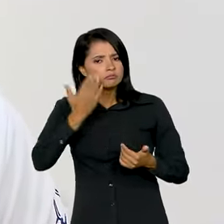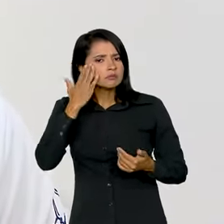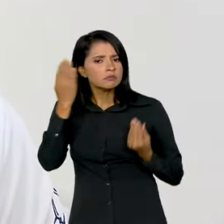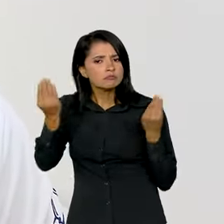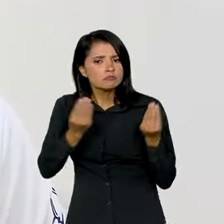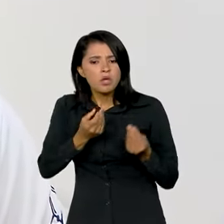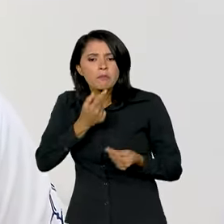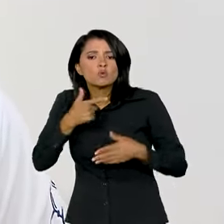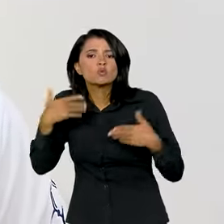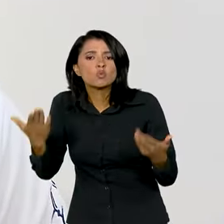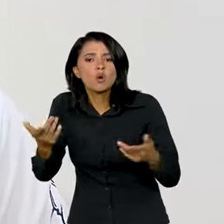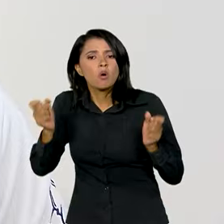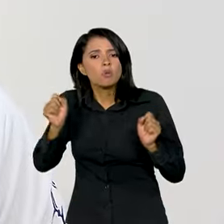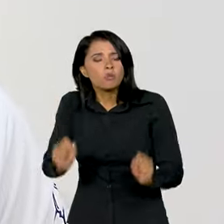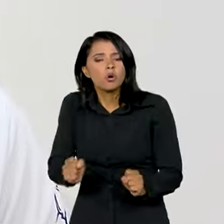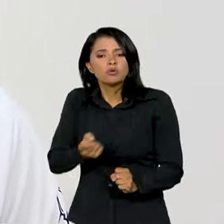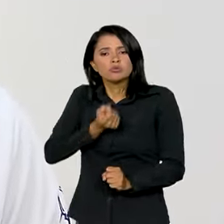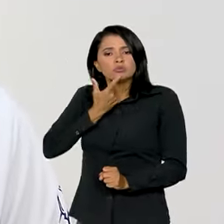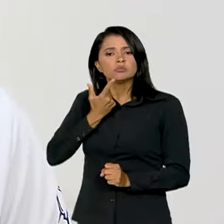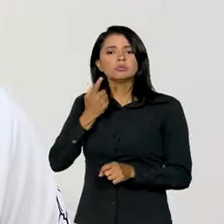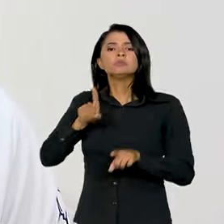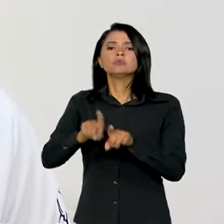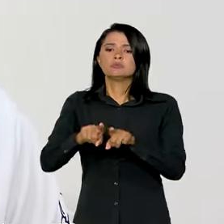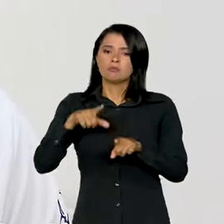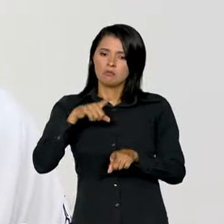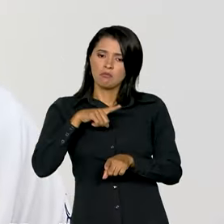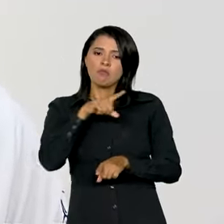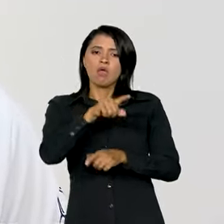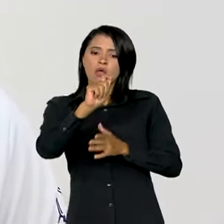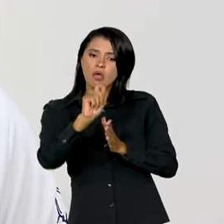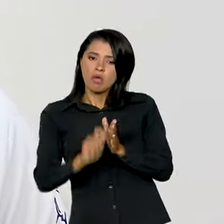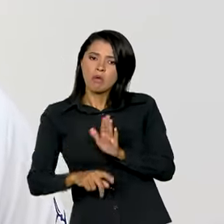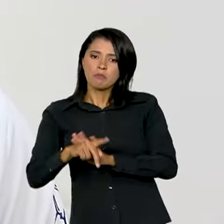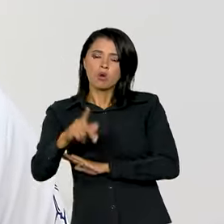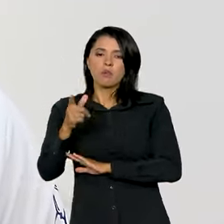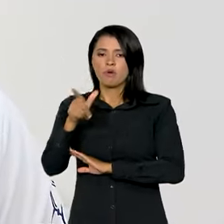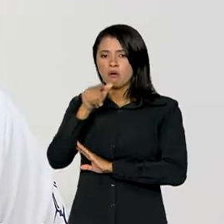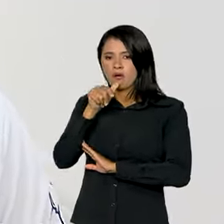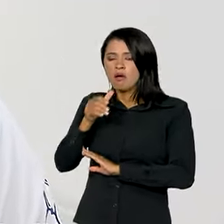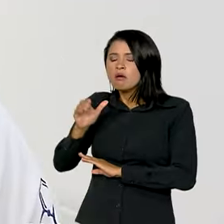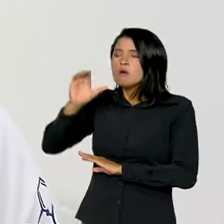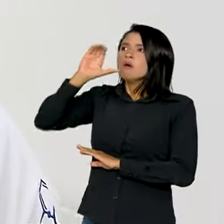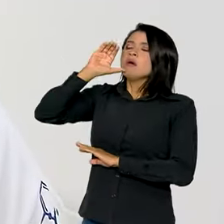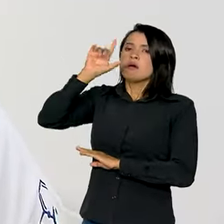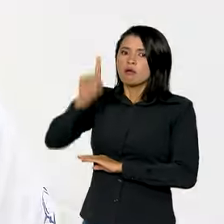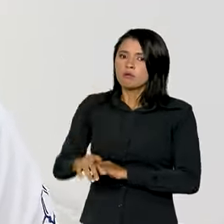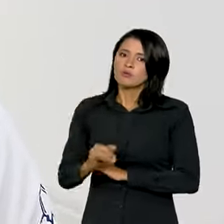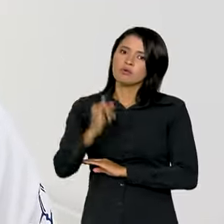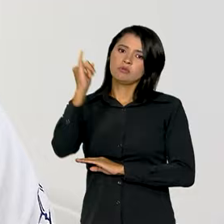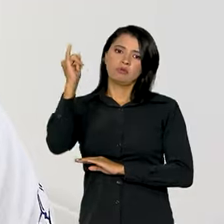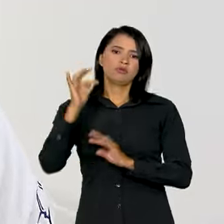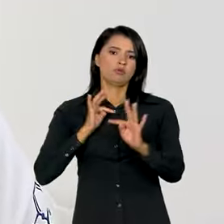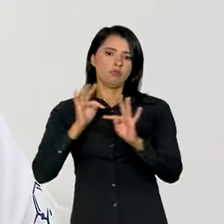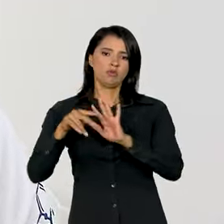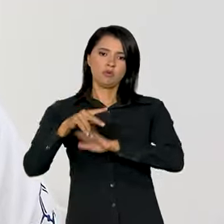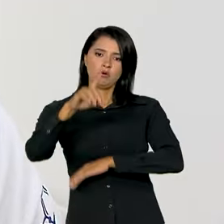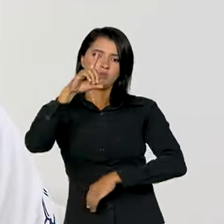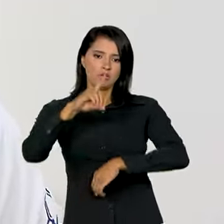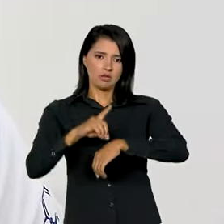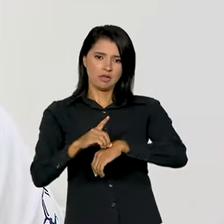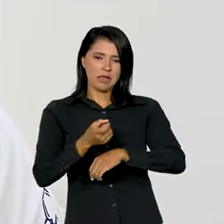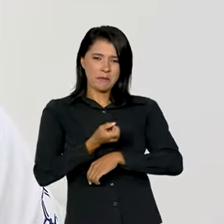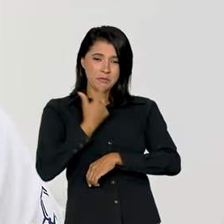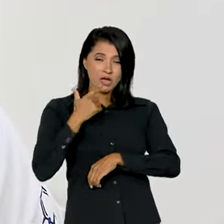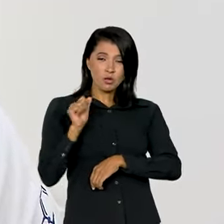medicações podem ser tomadas e que receba a prescrição da hidratação que é a parte fundamental do tratamento da dengue os antiinflamatórios eles não